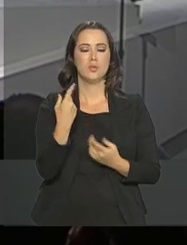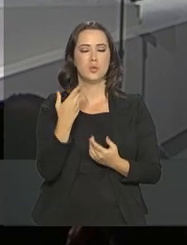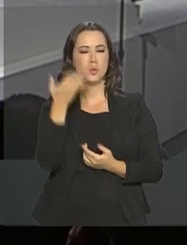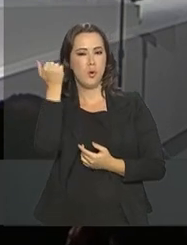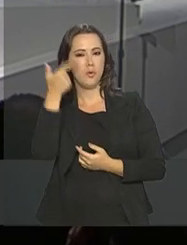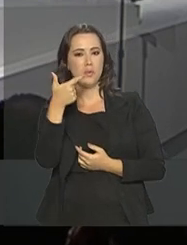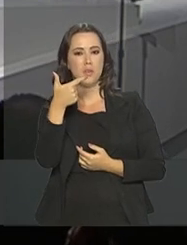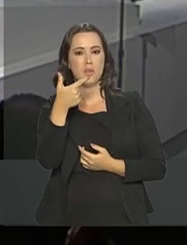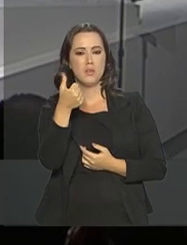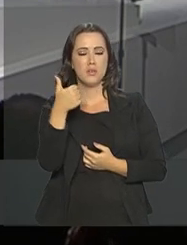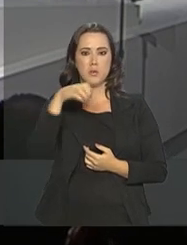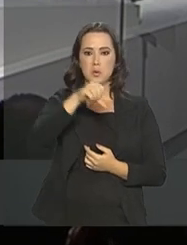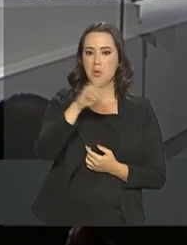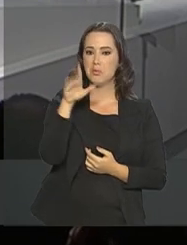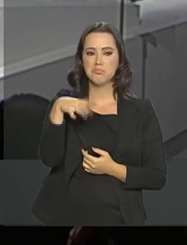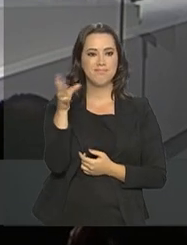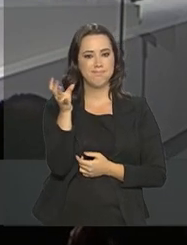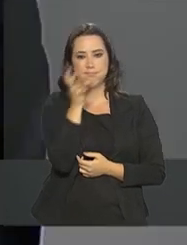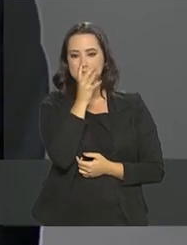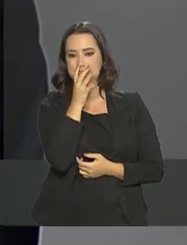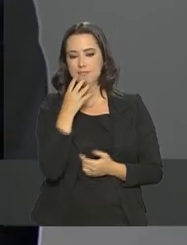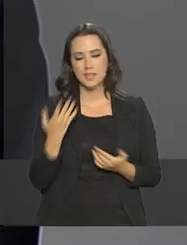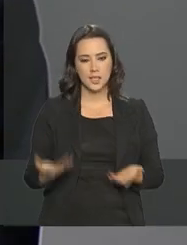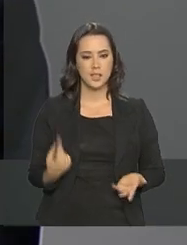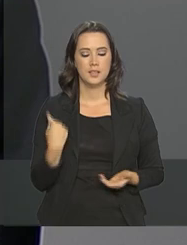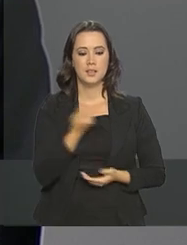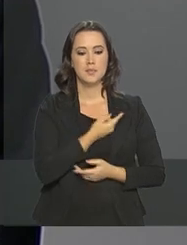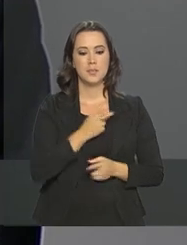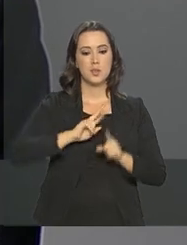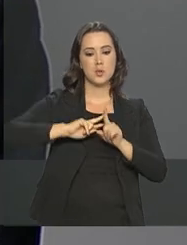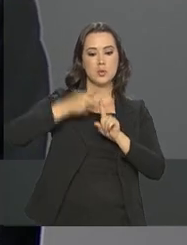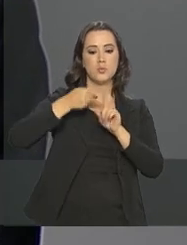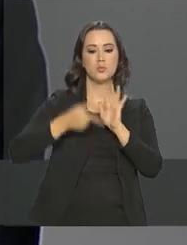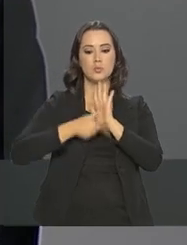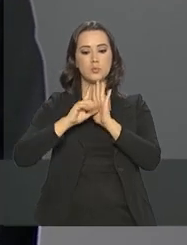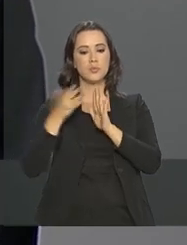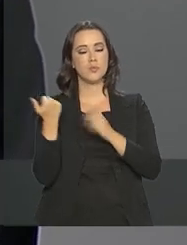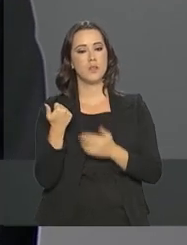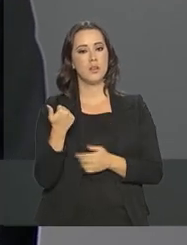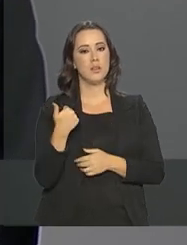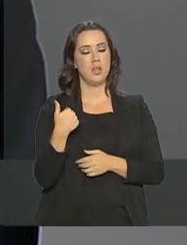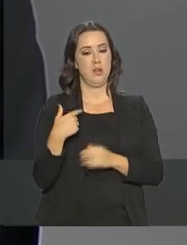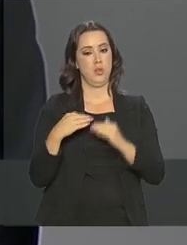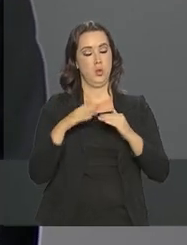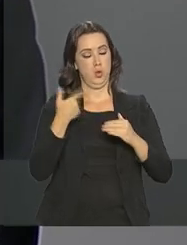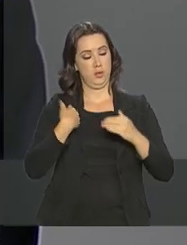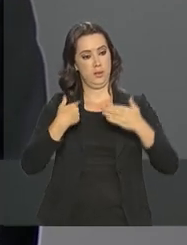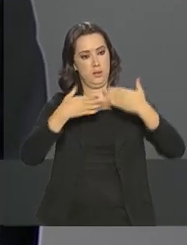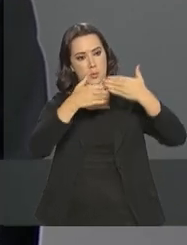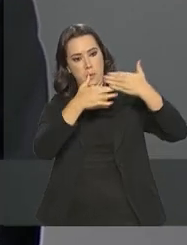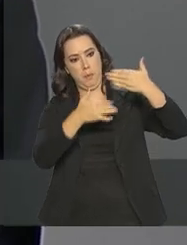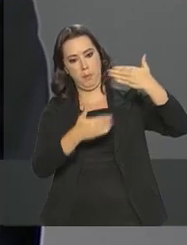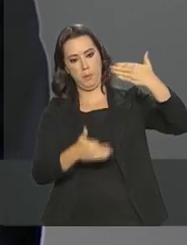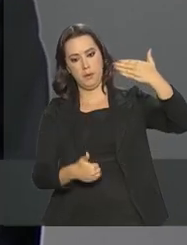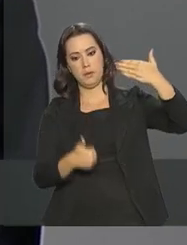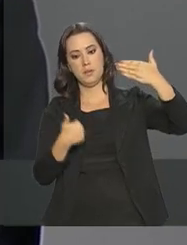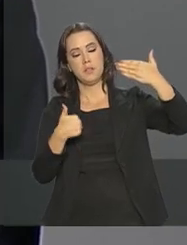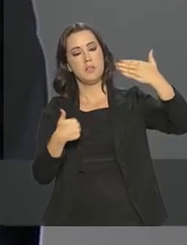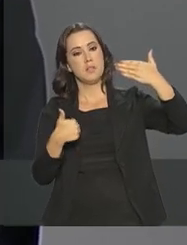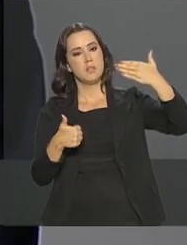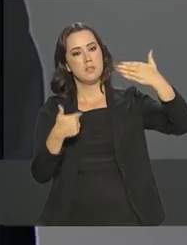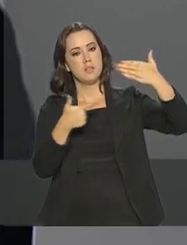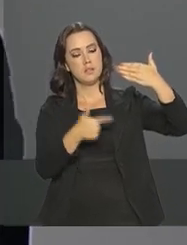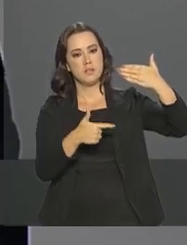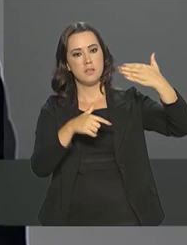2019 né é incrível mas nós saltamos da 125ª posição para a